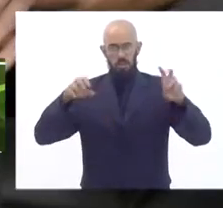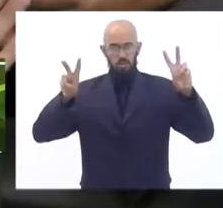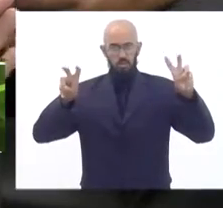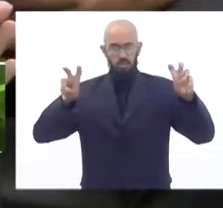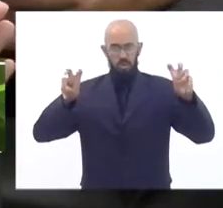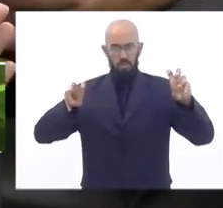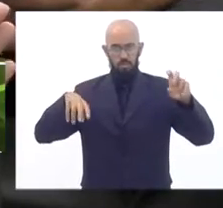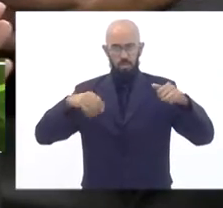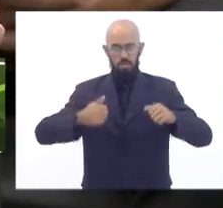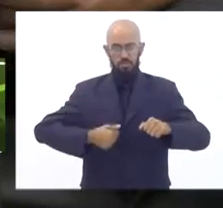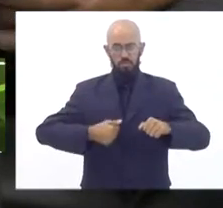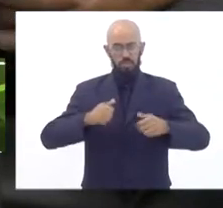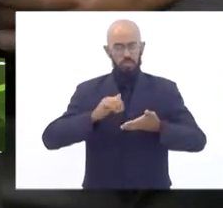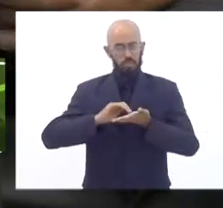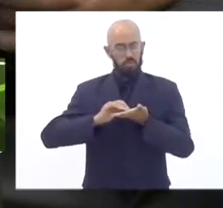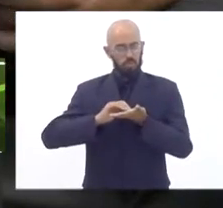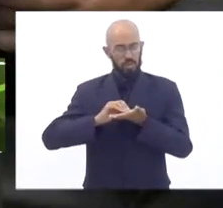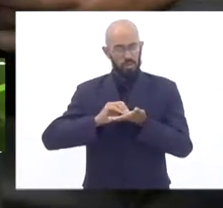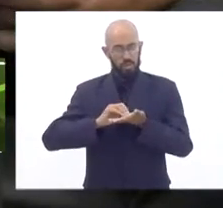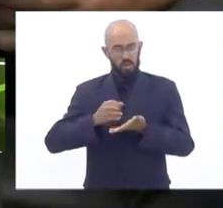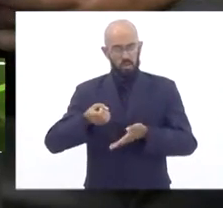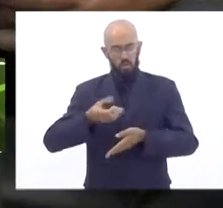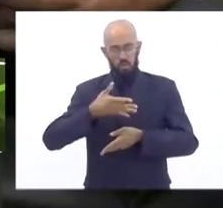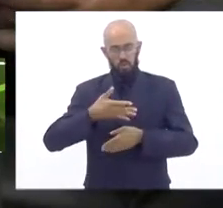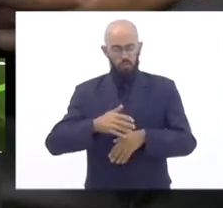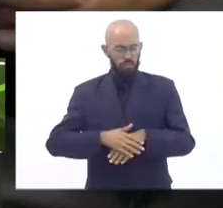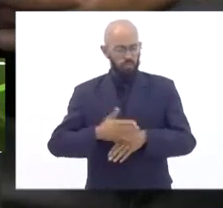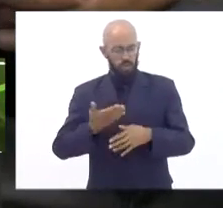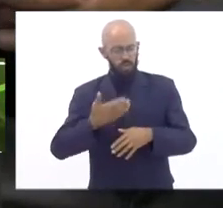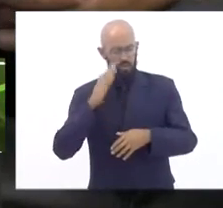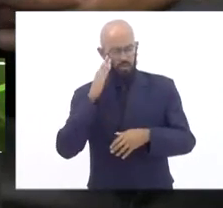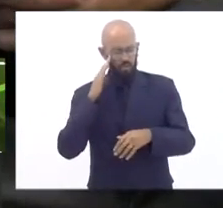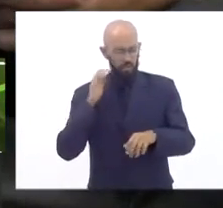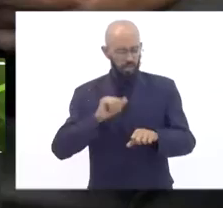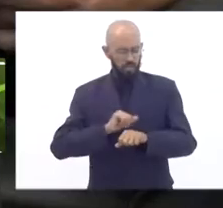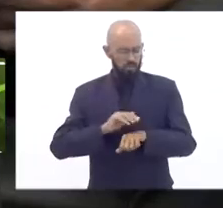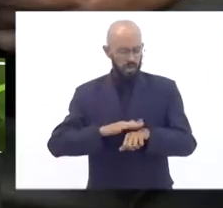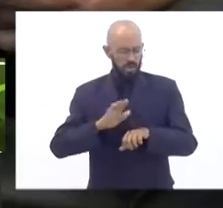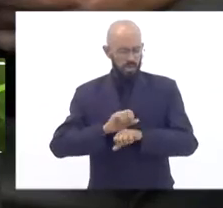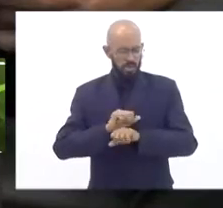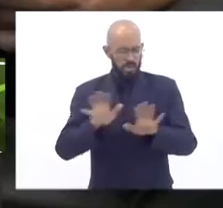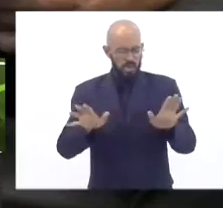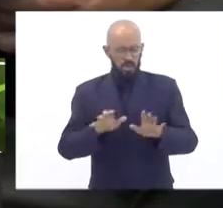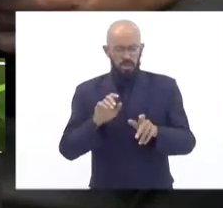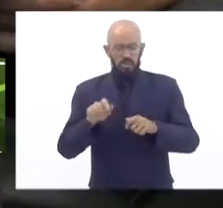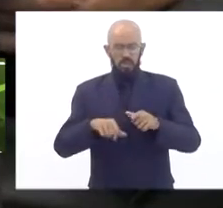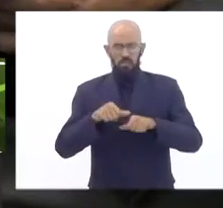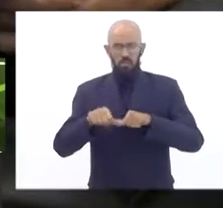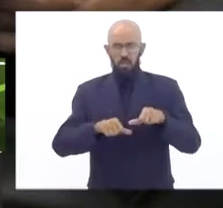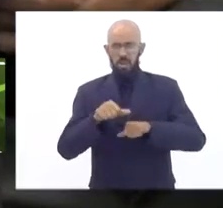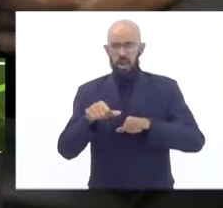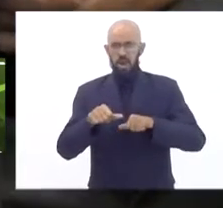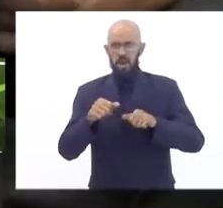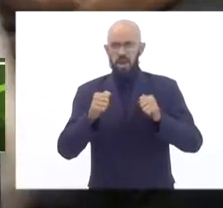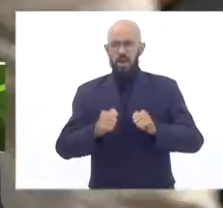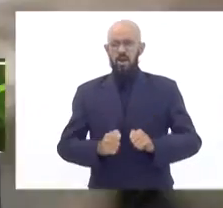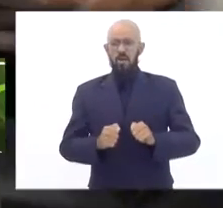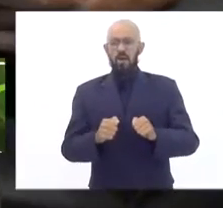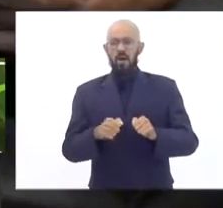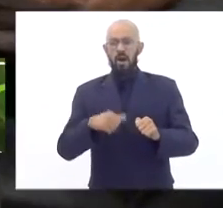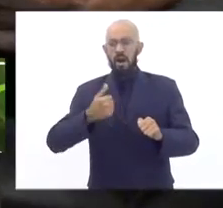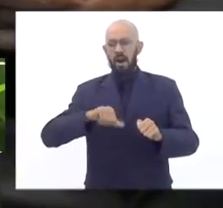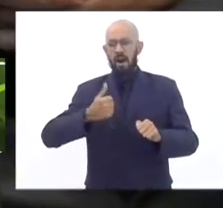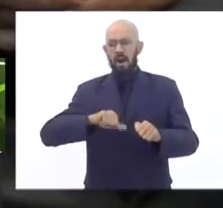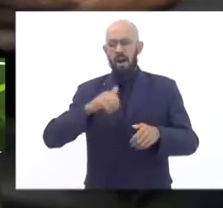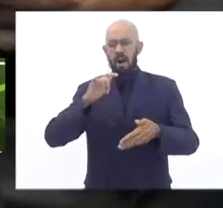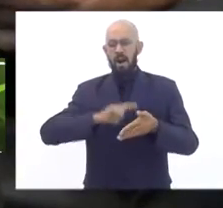os secretários que ali estão? Então, eu queria entender um pouco mais essa dinâmica de poder na análise desses